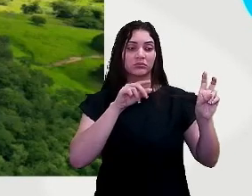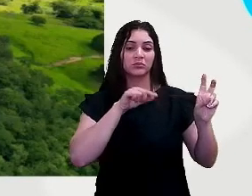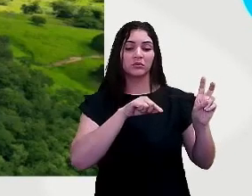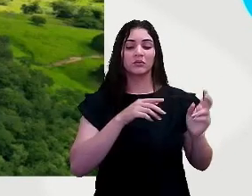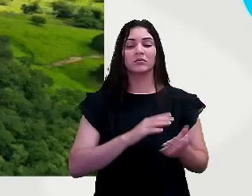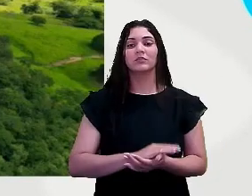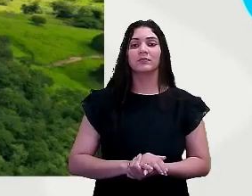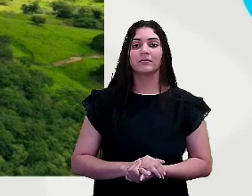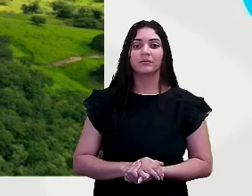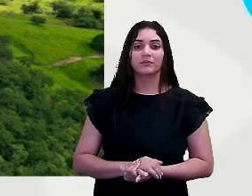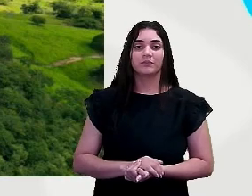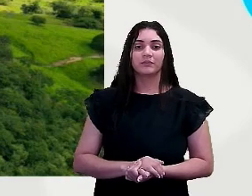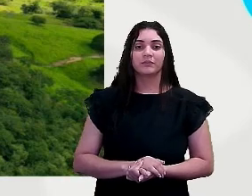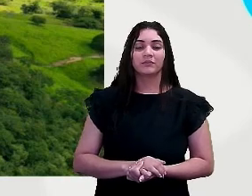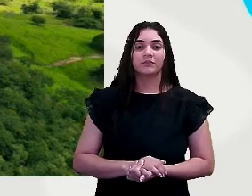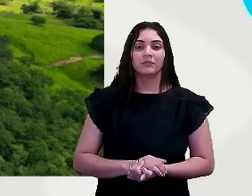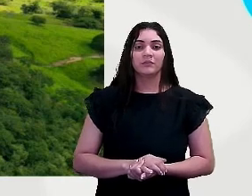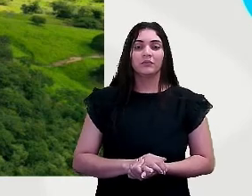sobre